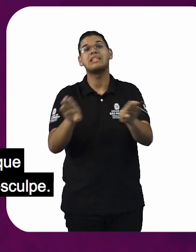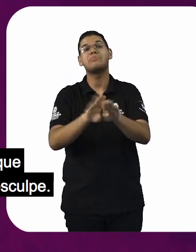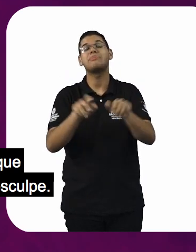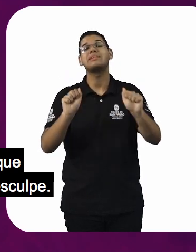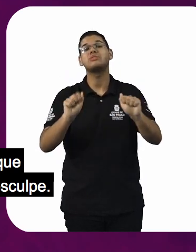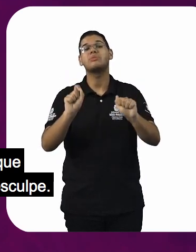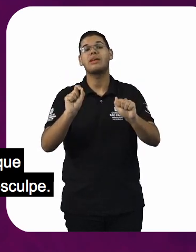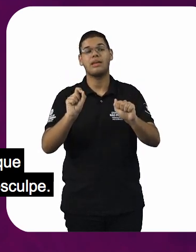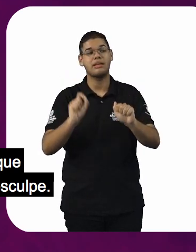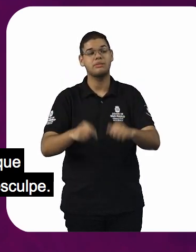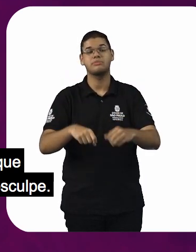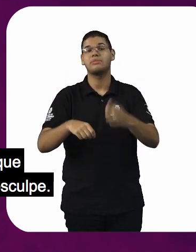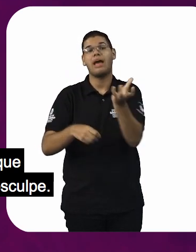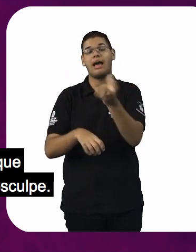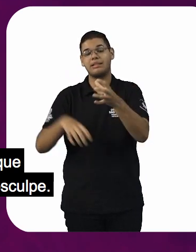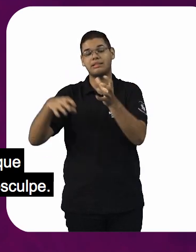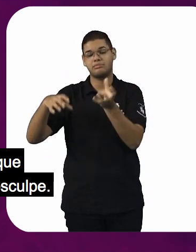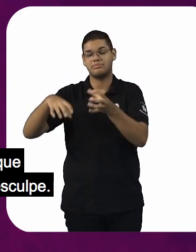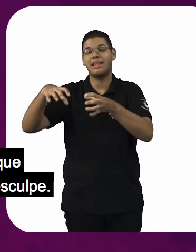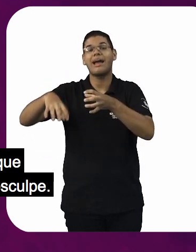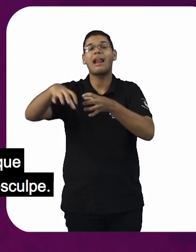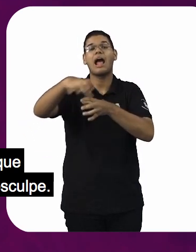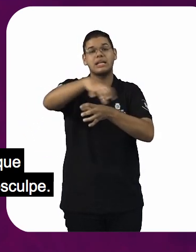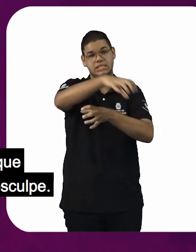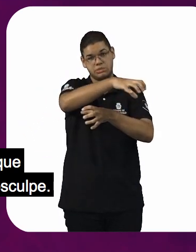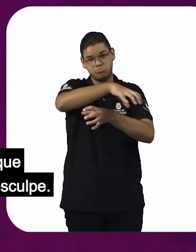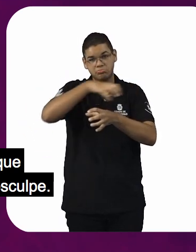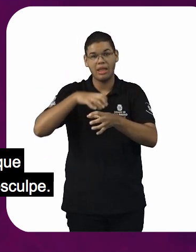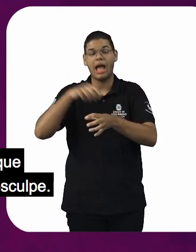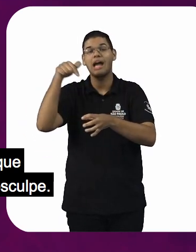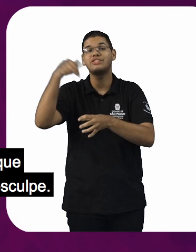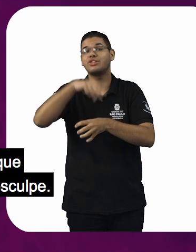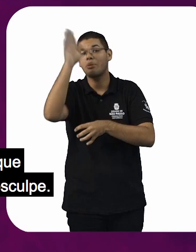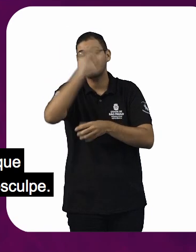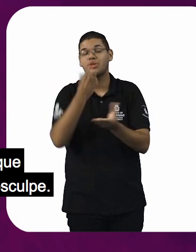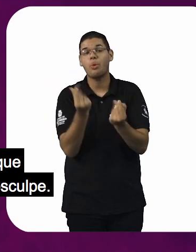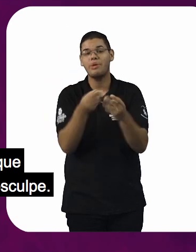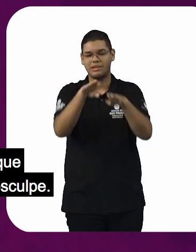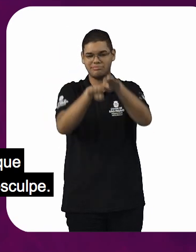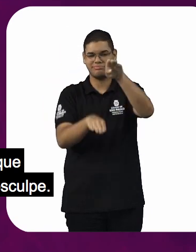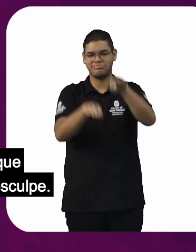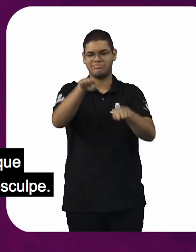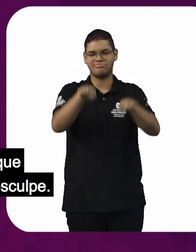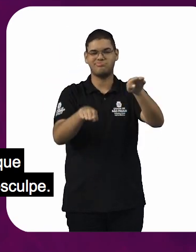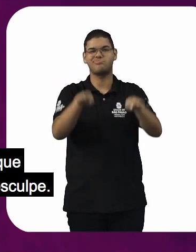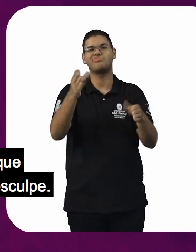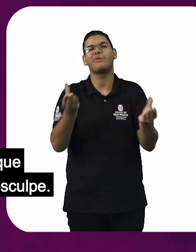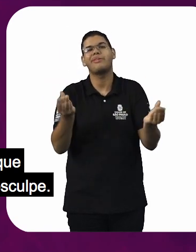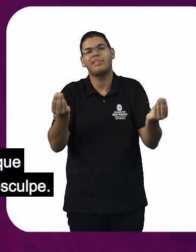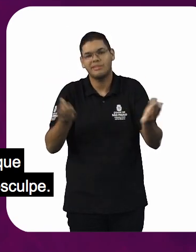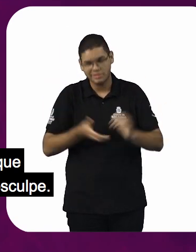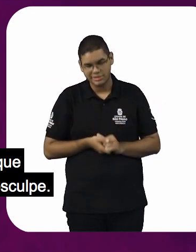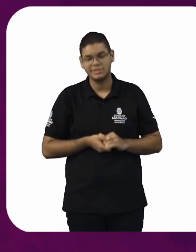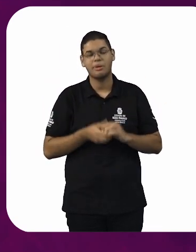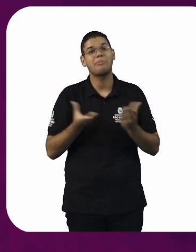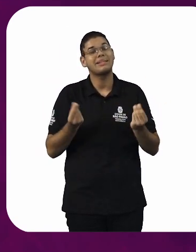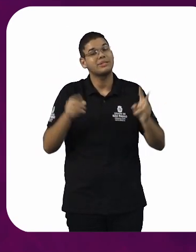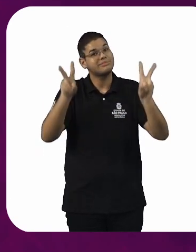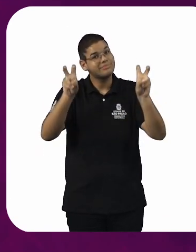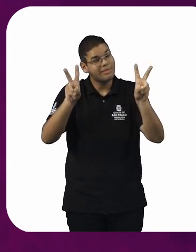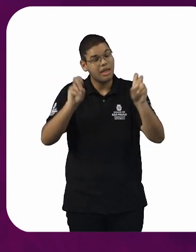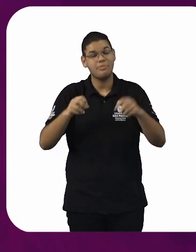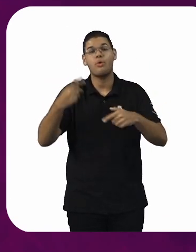gente está num país com muita desigualdade. Então, acho que é importante também a gente avançar um pouquinho na questão da raça, né? De classe, desculpem.